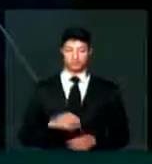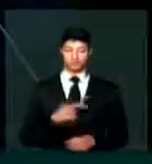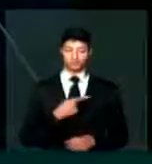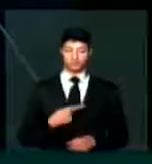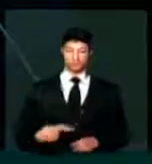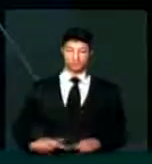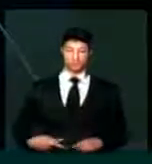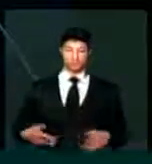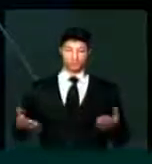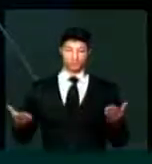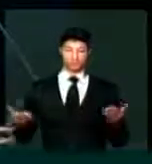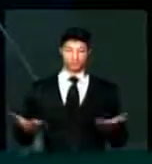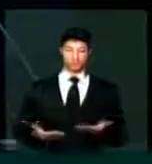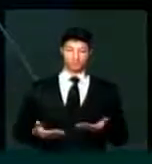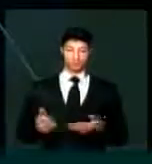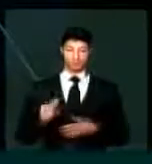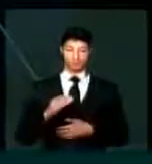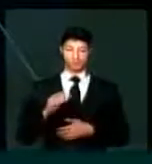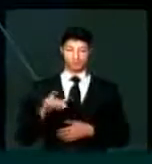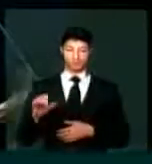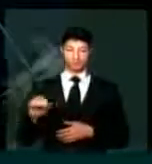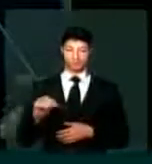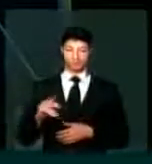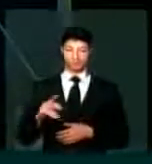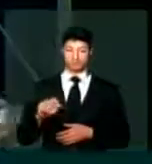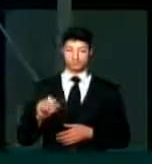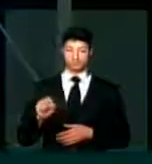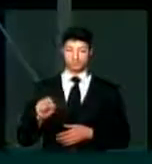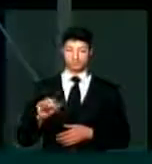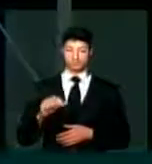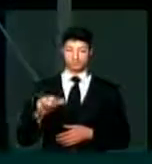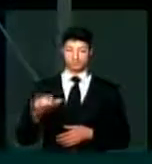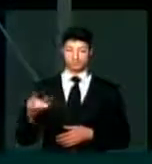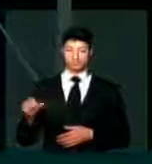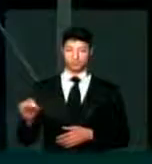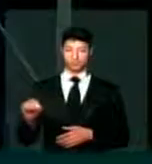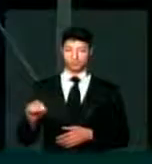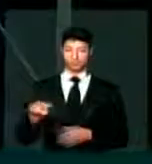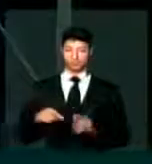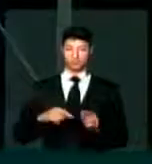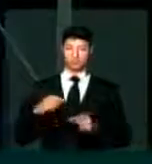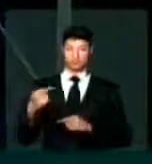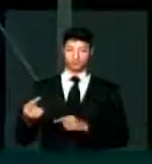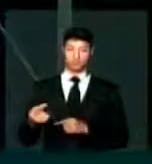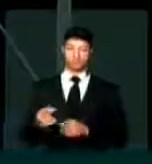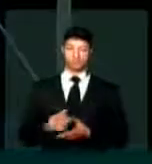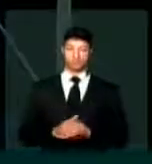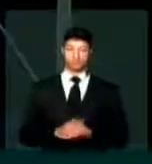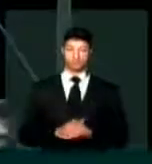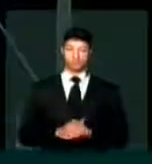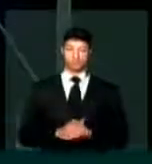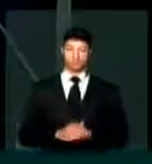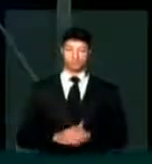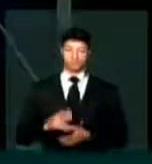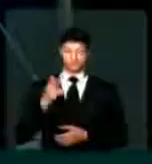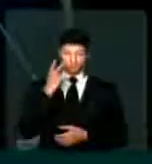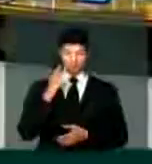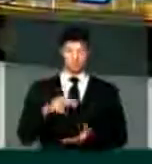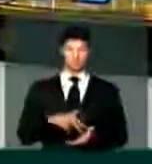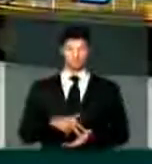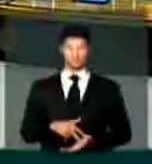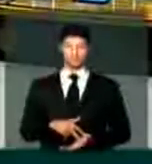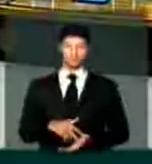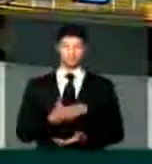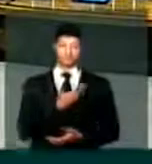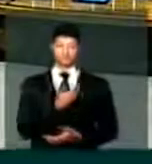preside hoje as ações da oposição e os discursos nessa tribuna da oposição, para